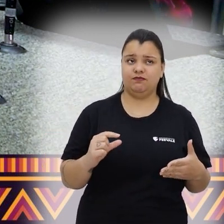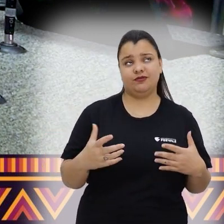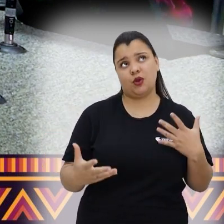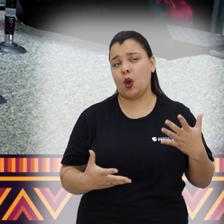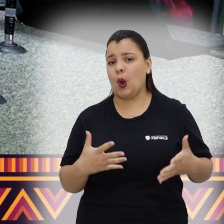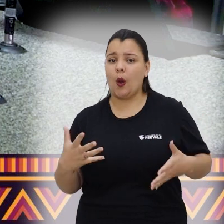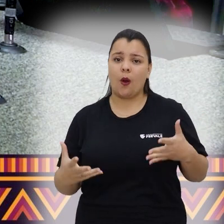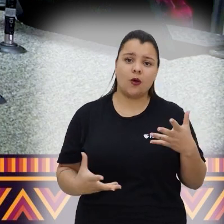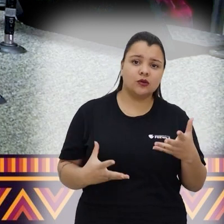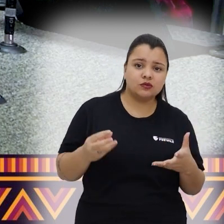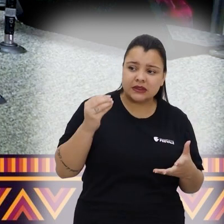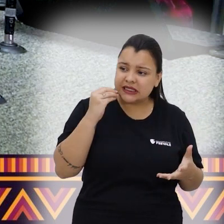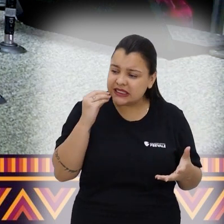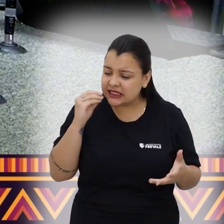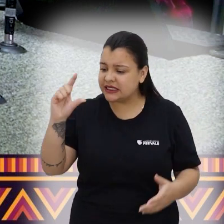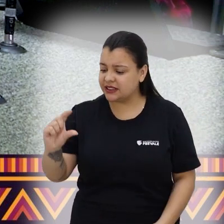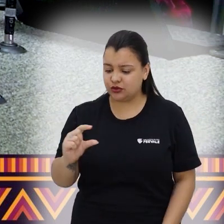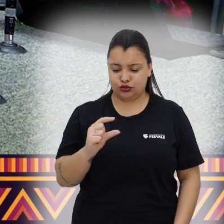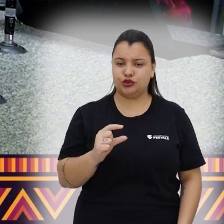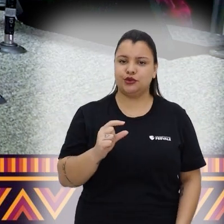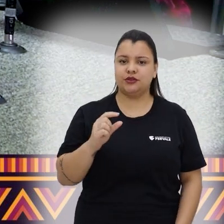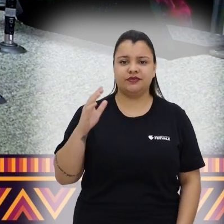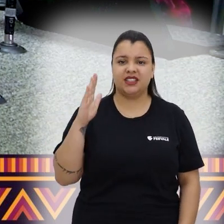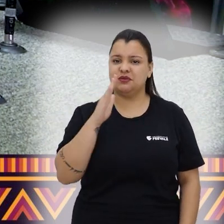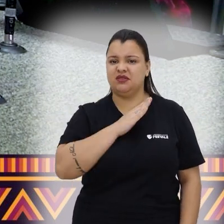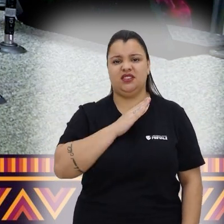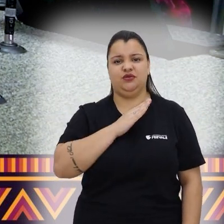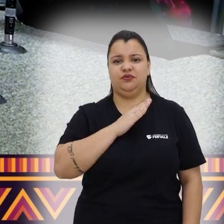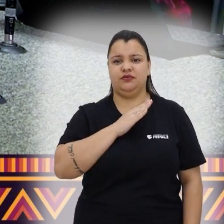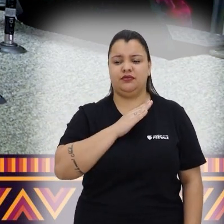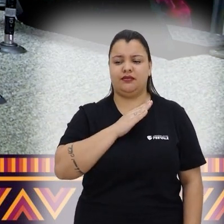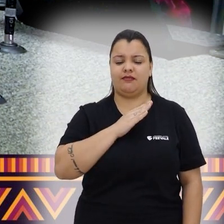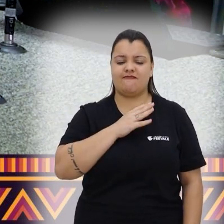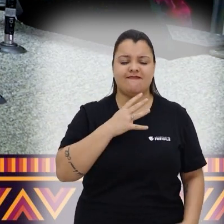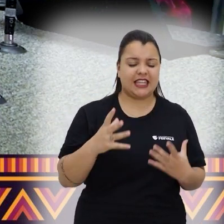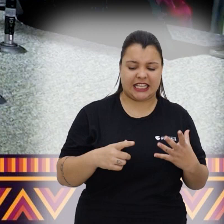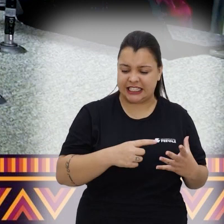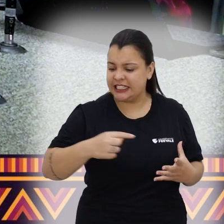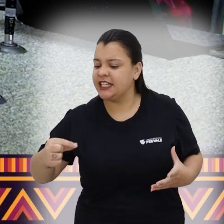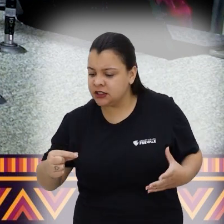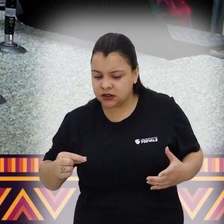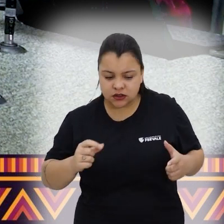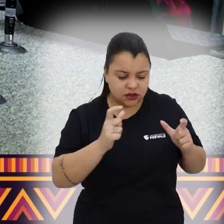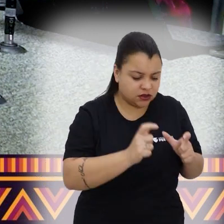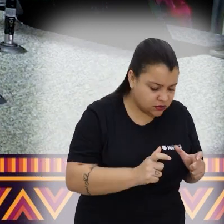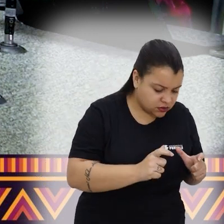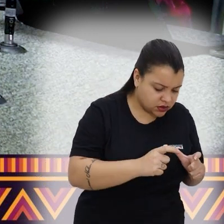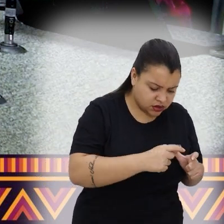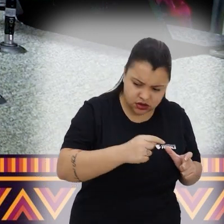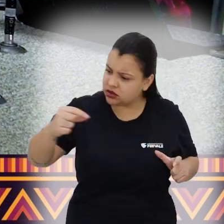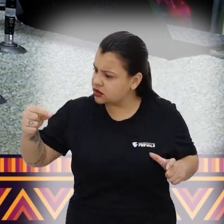diminuir esse locus perverso. A tentativa de sair desse local da